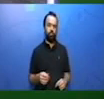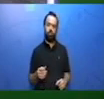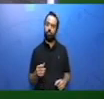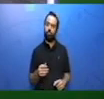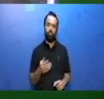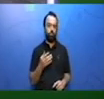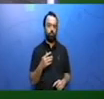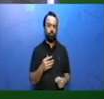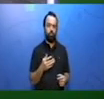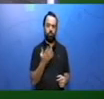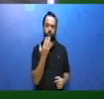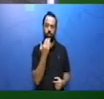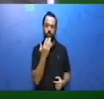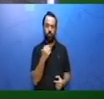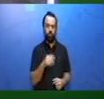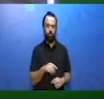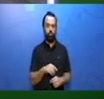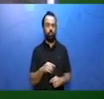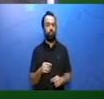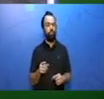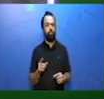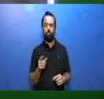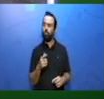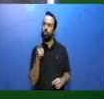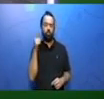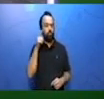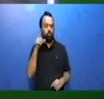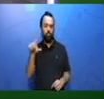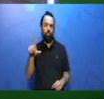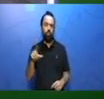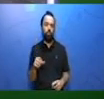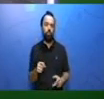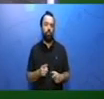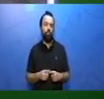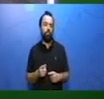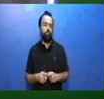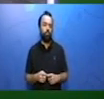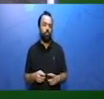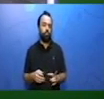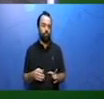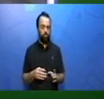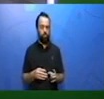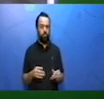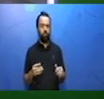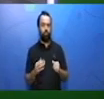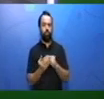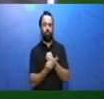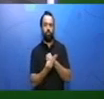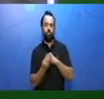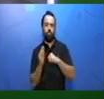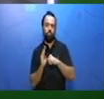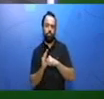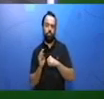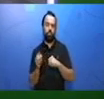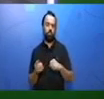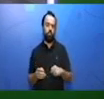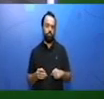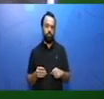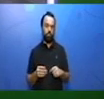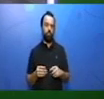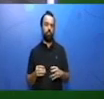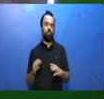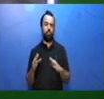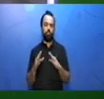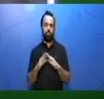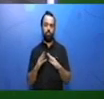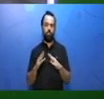para almoçar em casa, pois os bairros residenciais ficam longe daqui, a maioria das fábricas tem restaurante próprio ou um